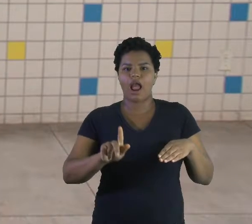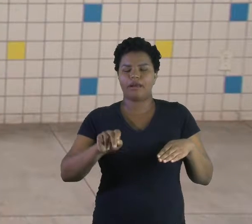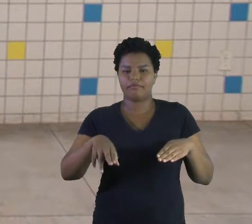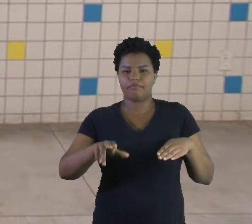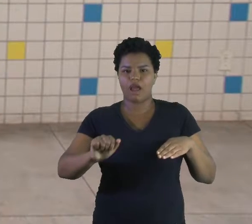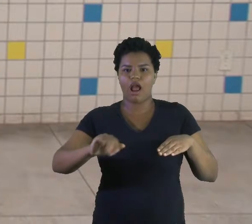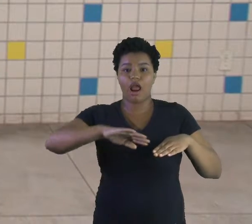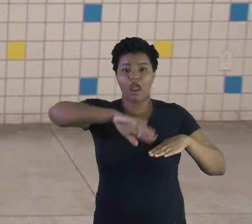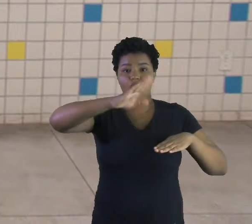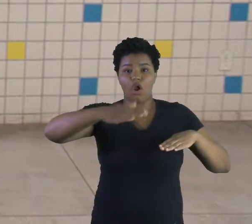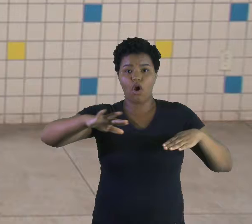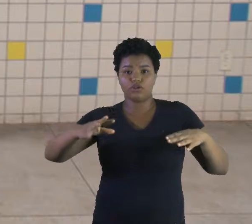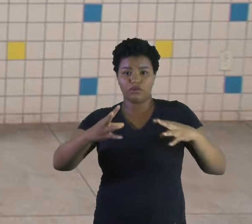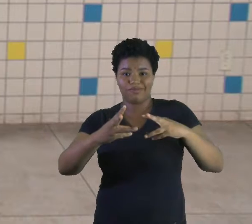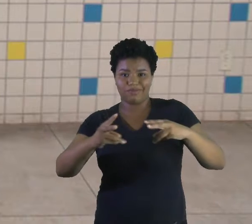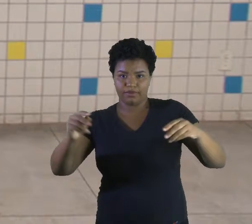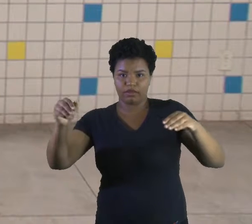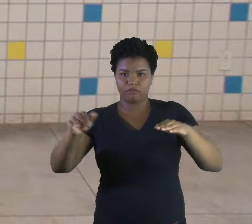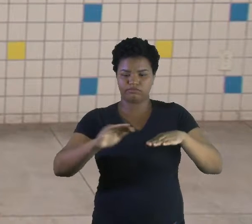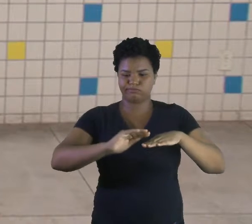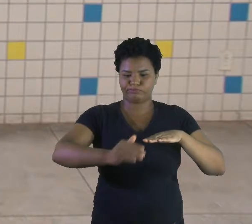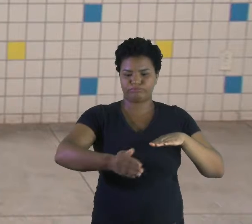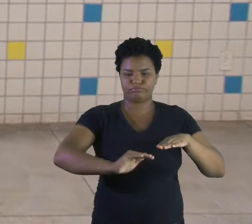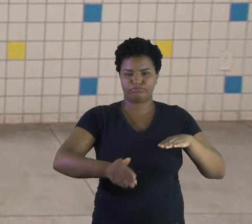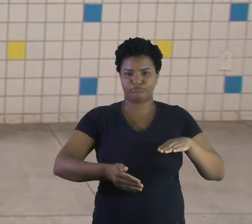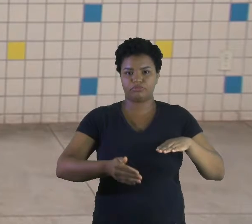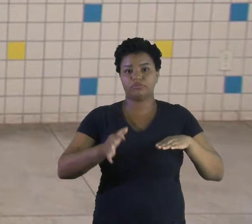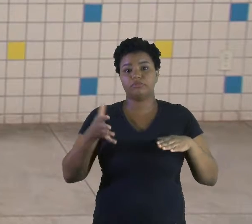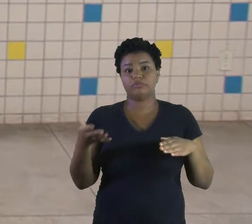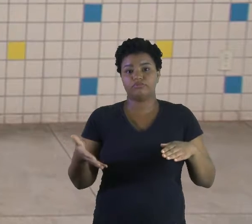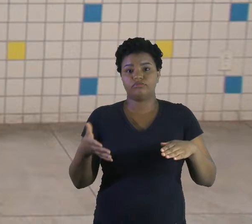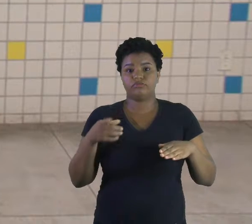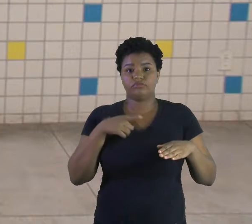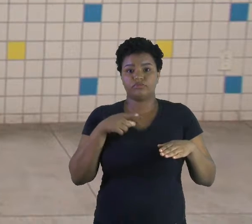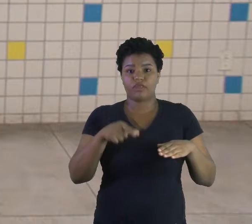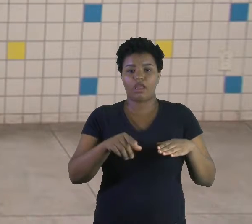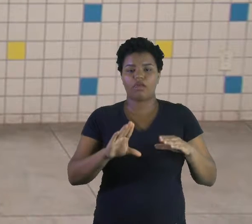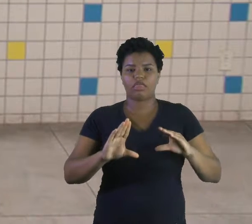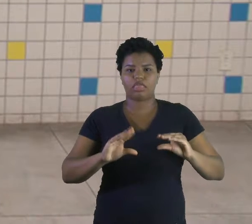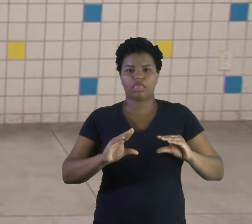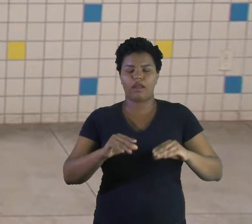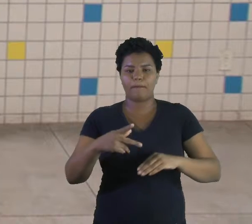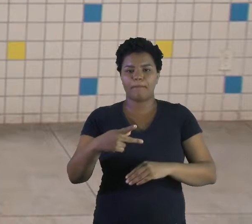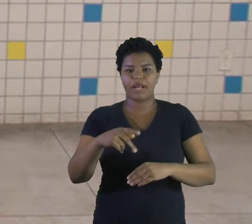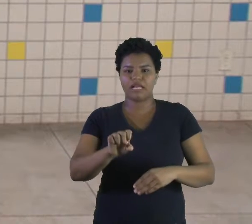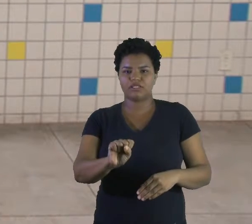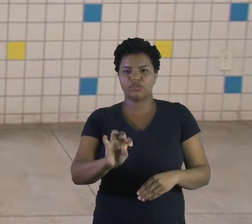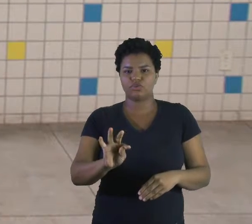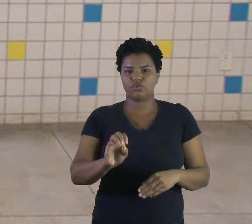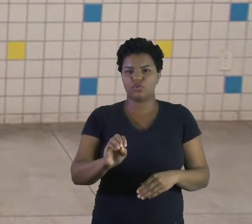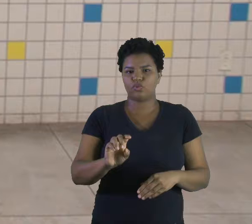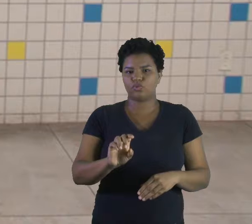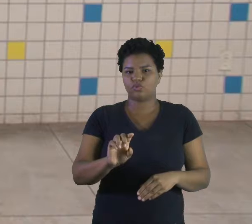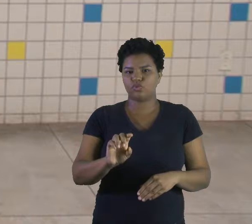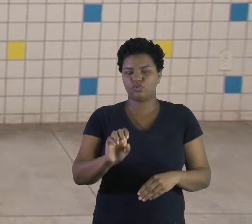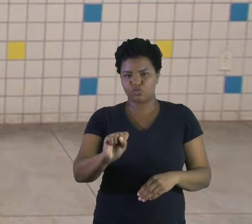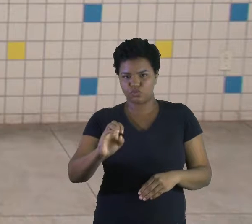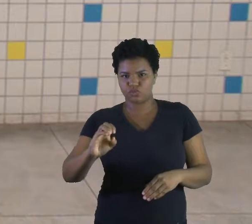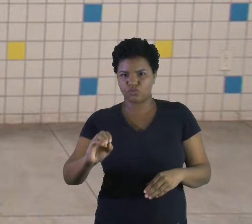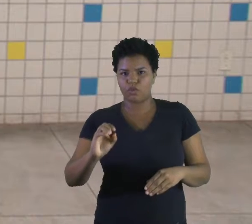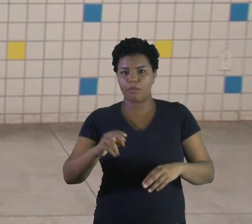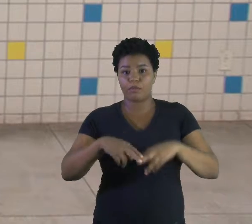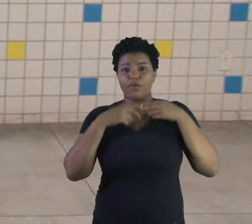derretidas. E essas rochas encontram-se em estado pastoso graças ao elevado